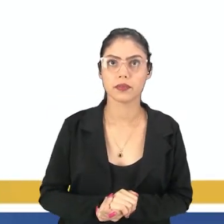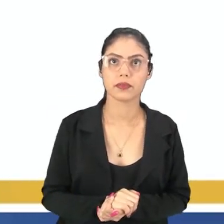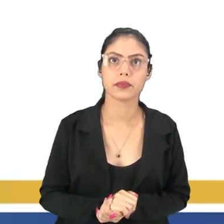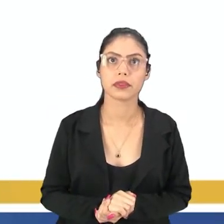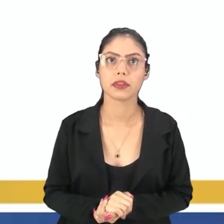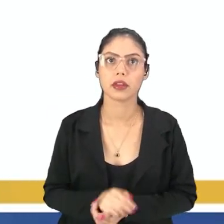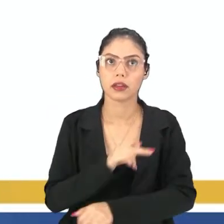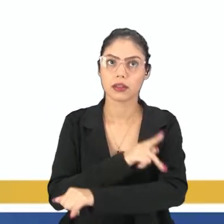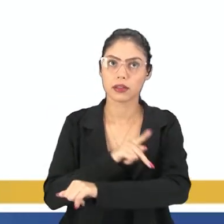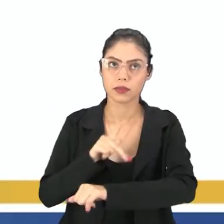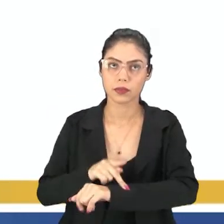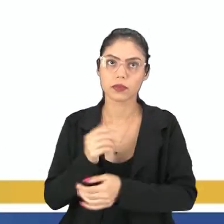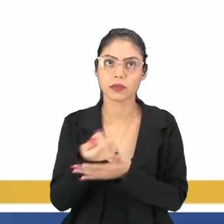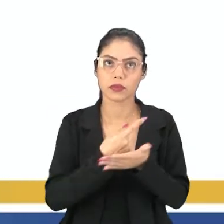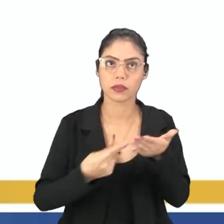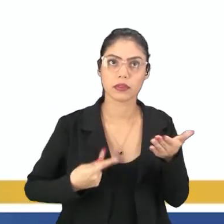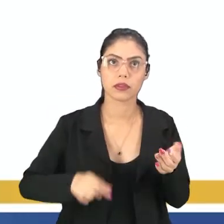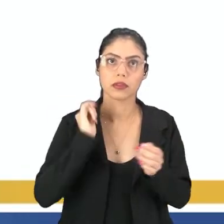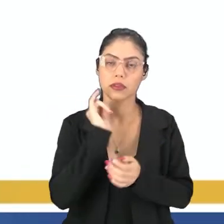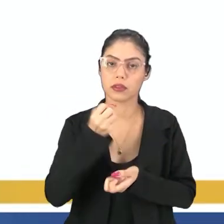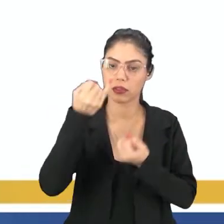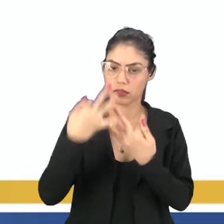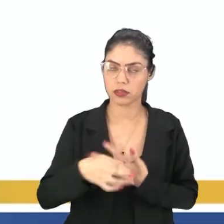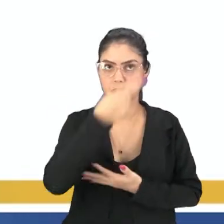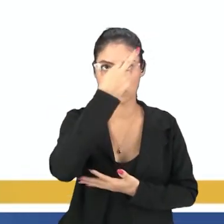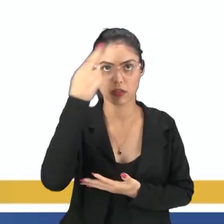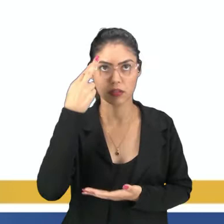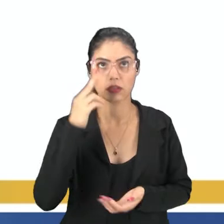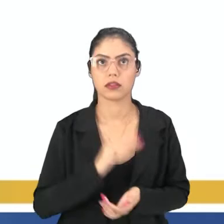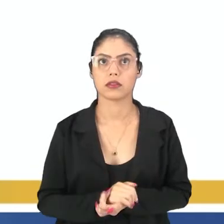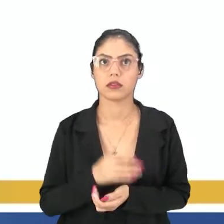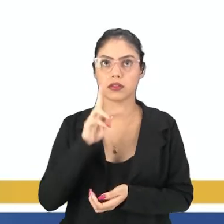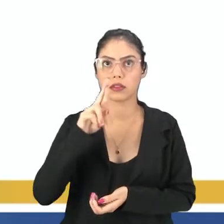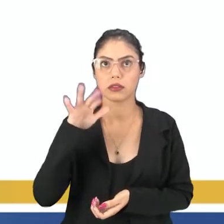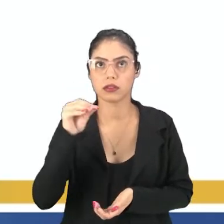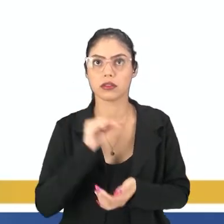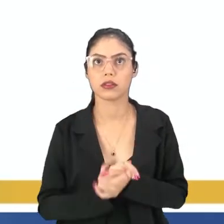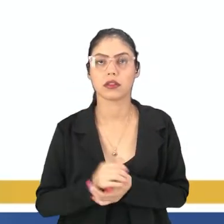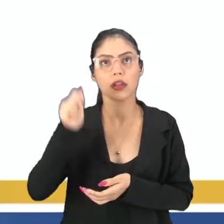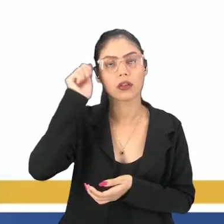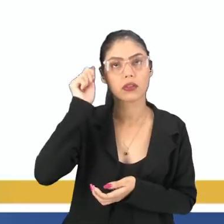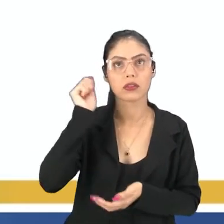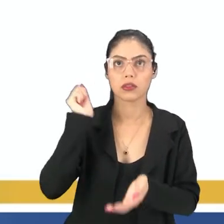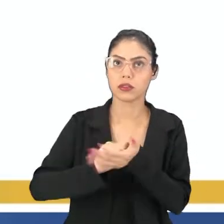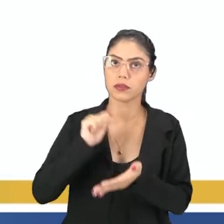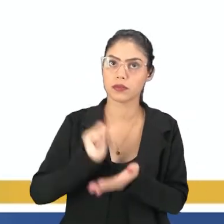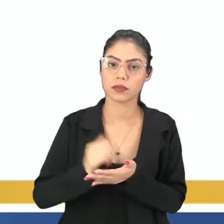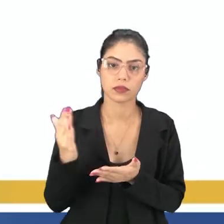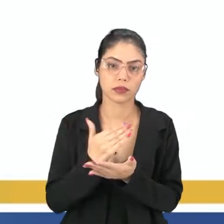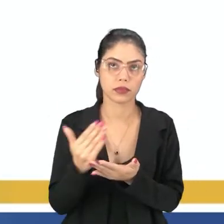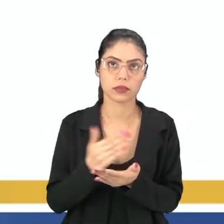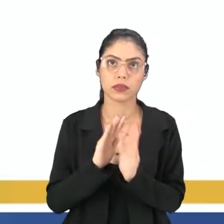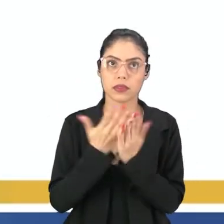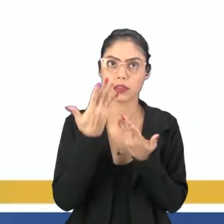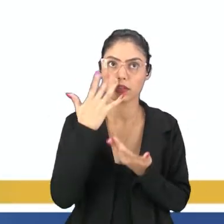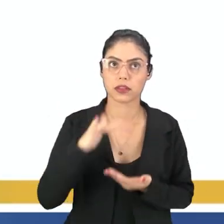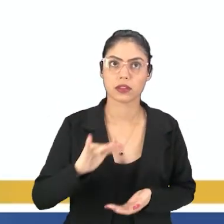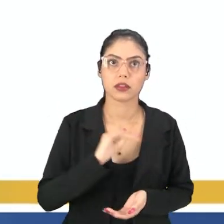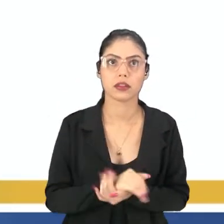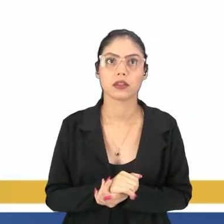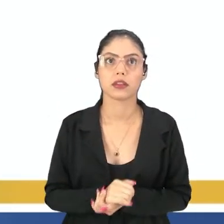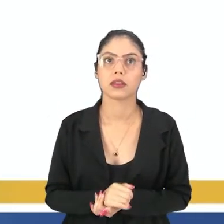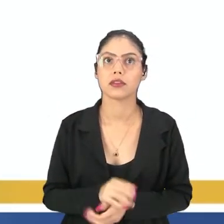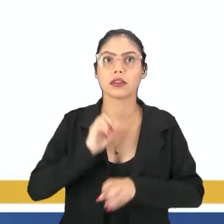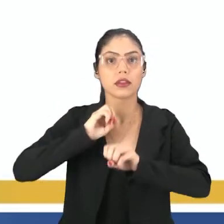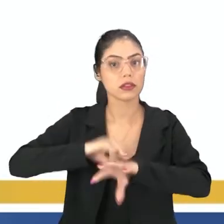de Minas Gerais. Pedagogo, poeta, contador de histórias, teólogo, autor de livros para crianças,